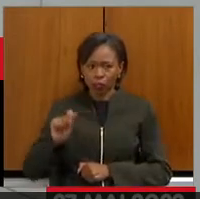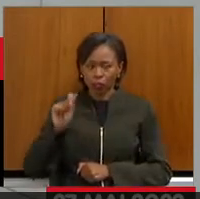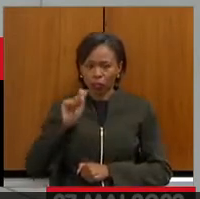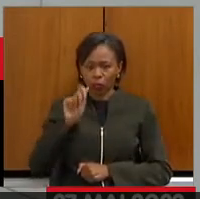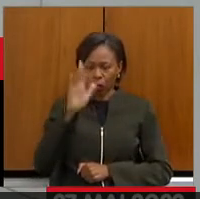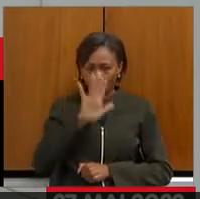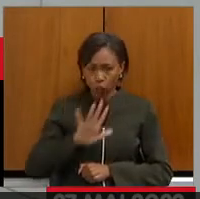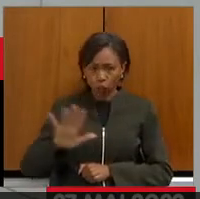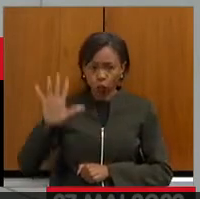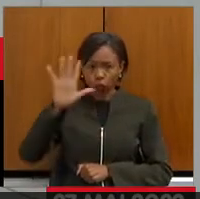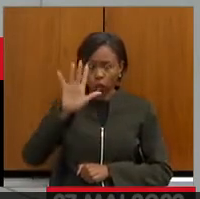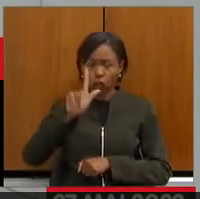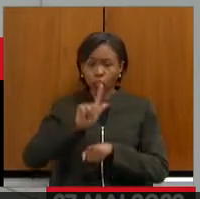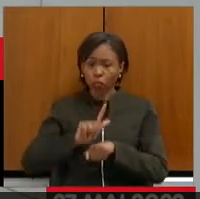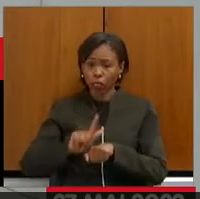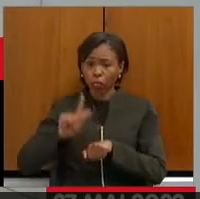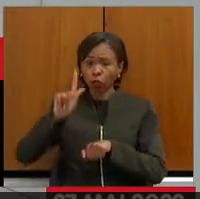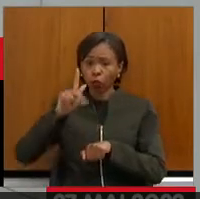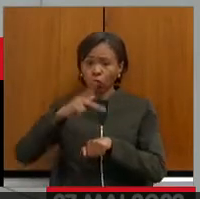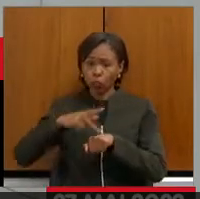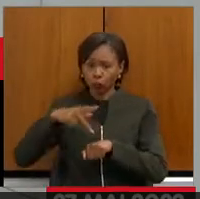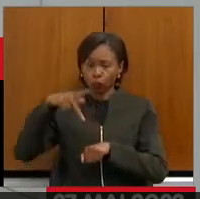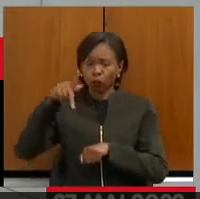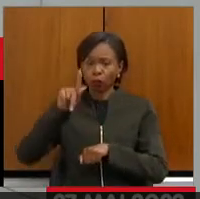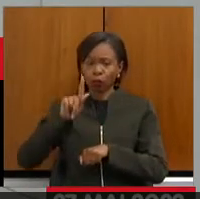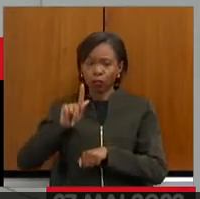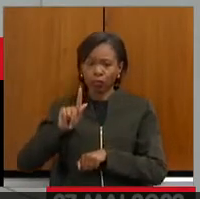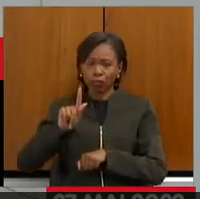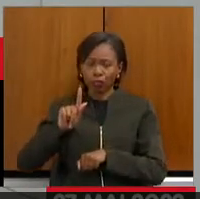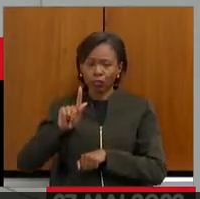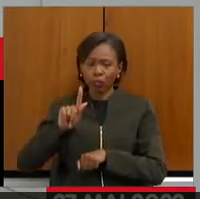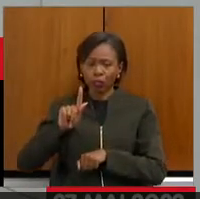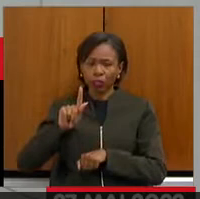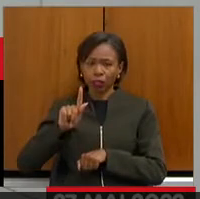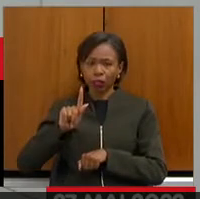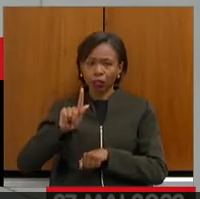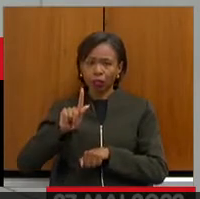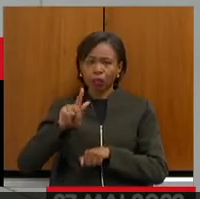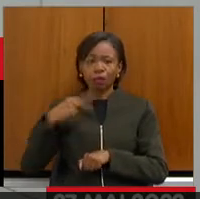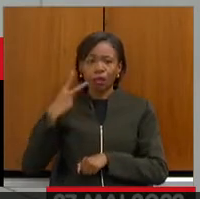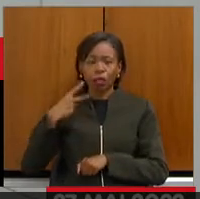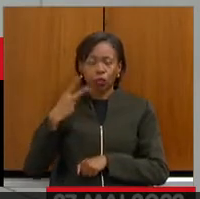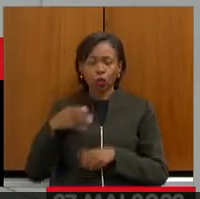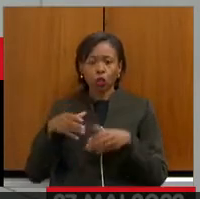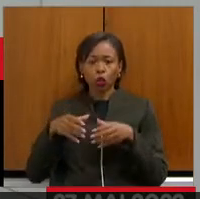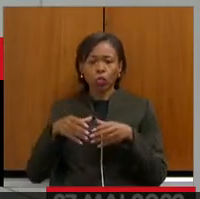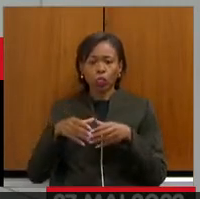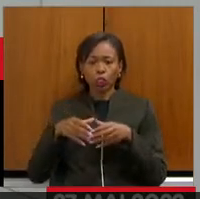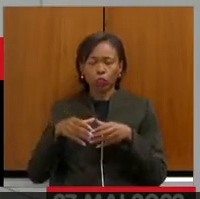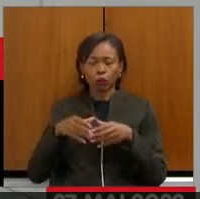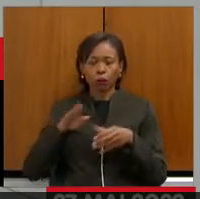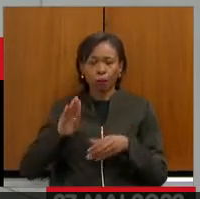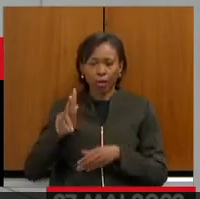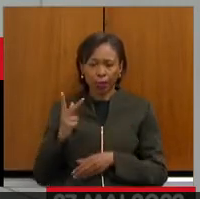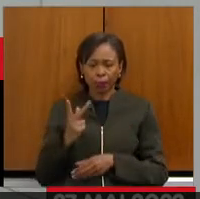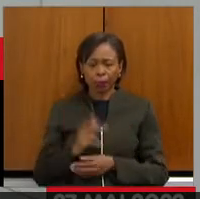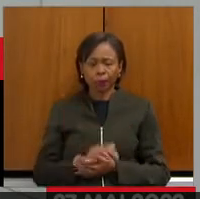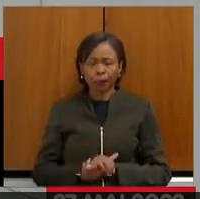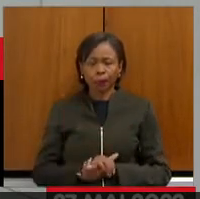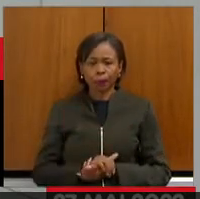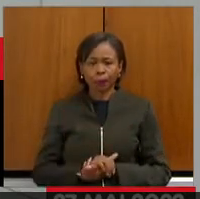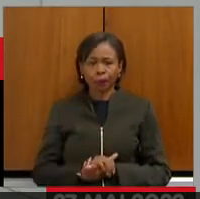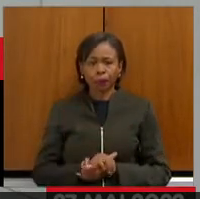pós-graduandos e graduandos e qual a vereadora do da coletiva BH a Estela deixou aqui pra gente